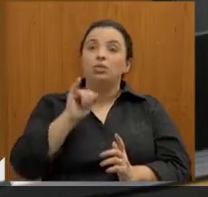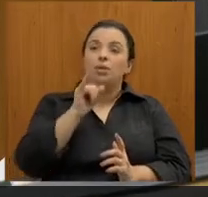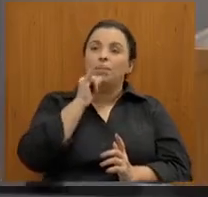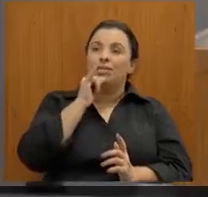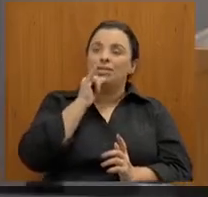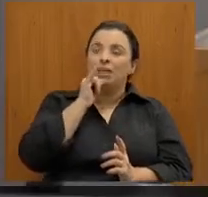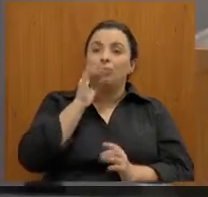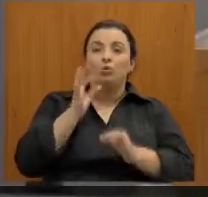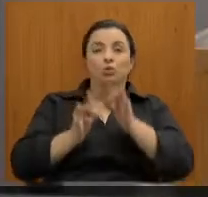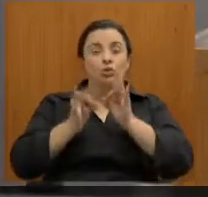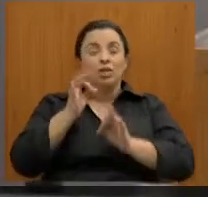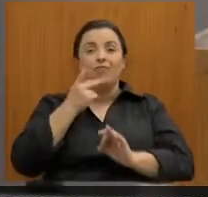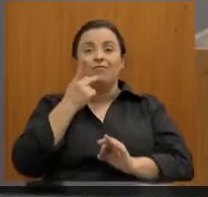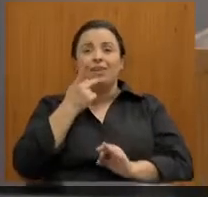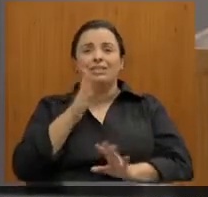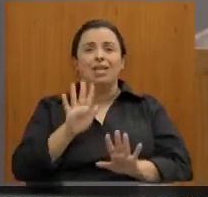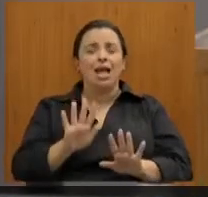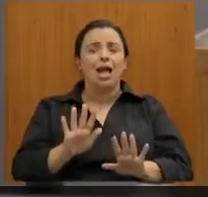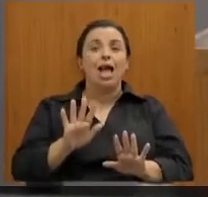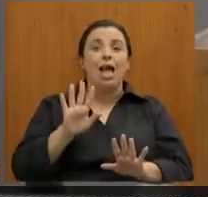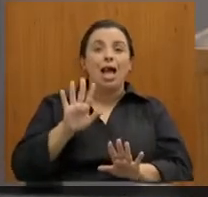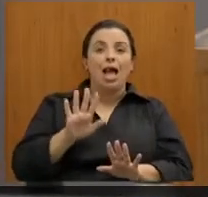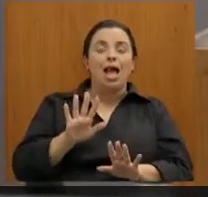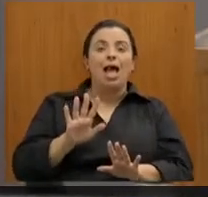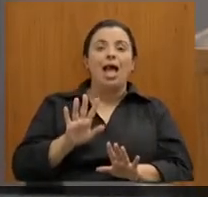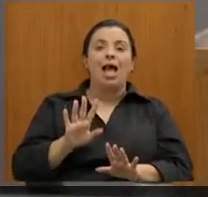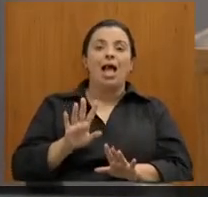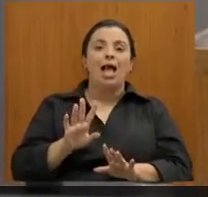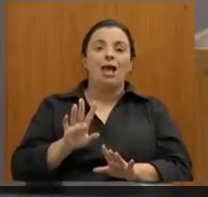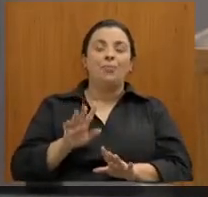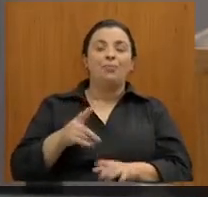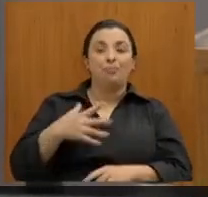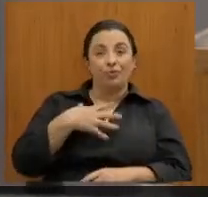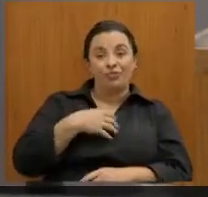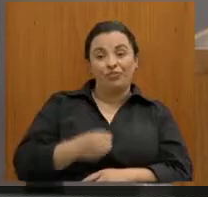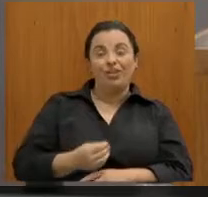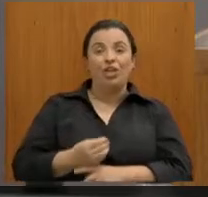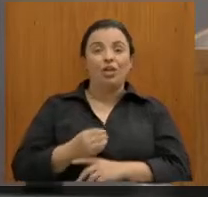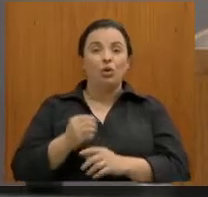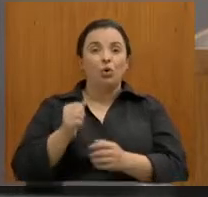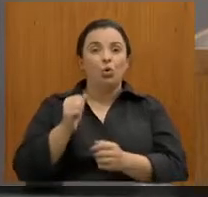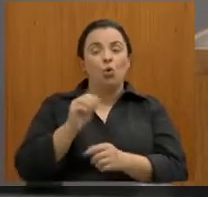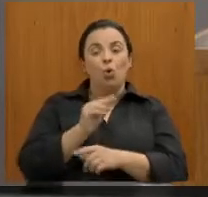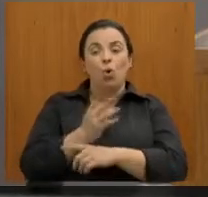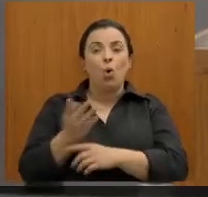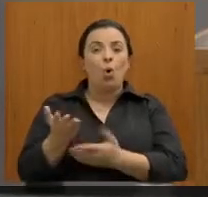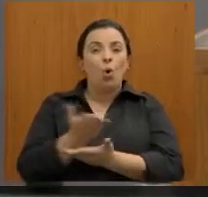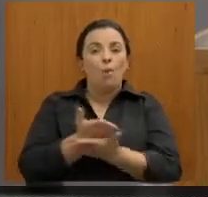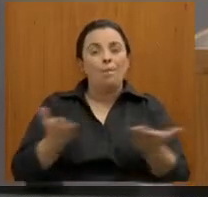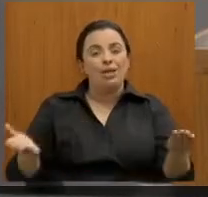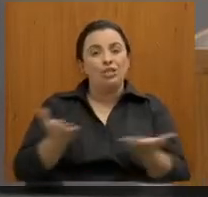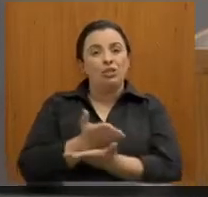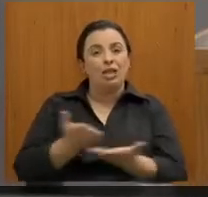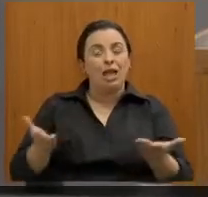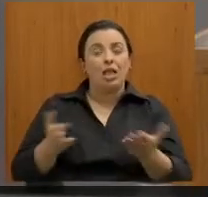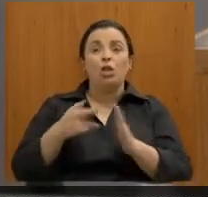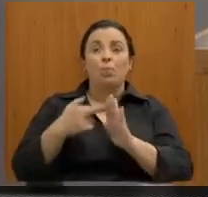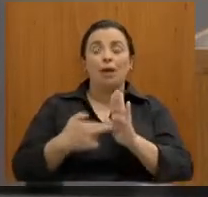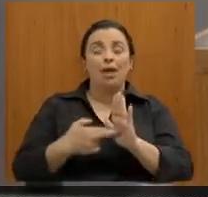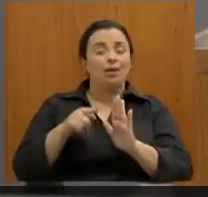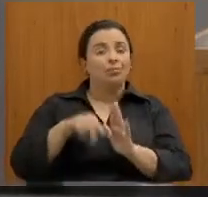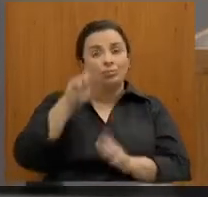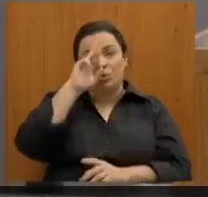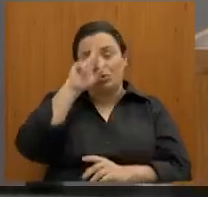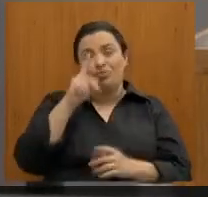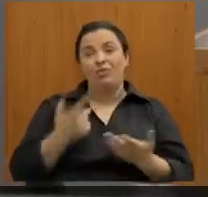vem e fala assim não a guarda compartilhada é uma regra é um equívoco porque ela é uma regra quando existe